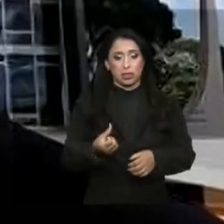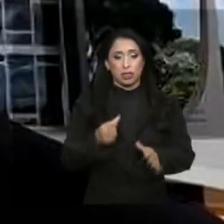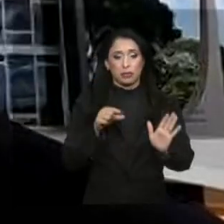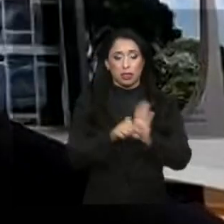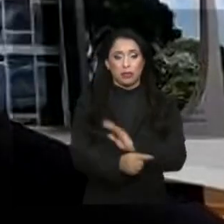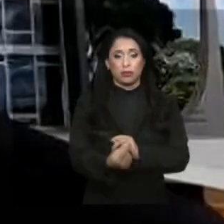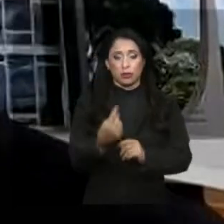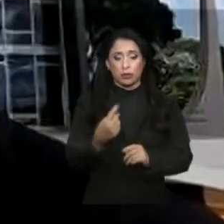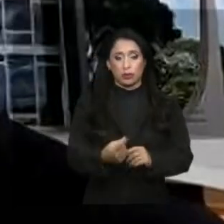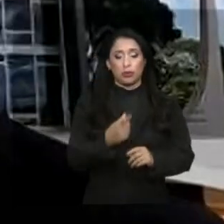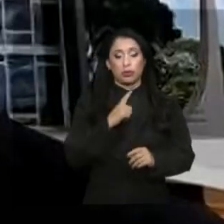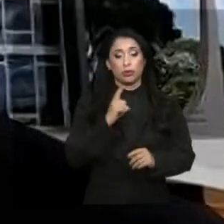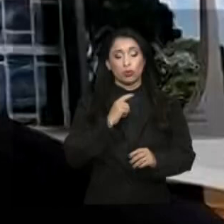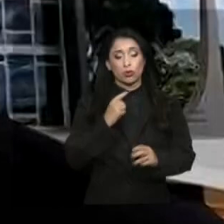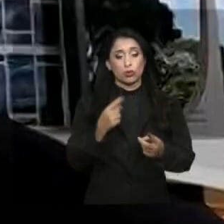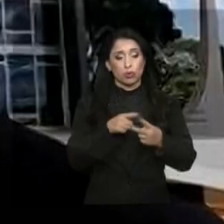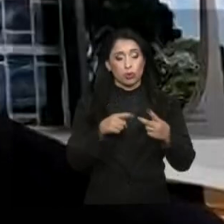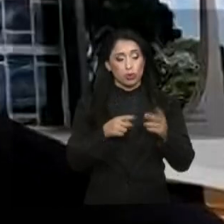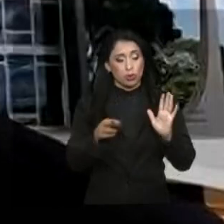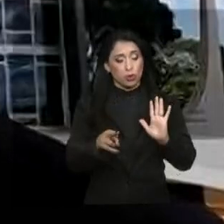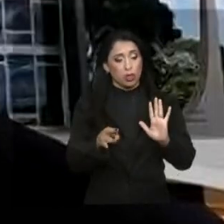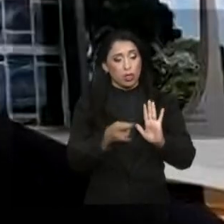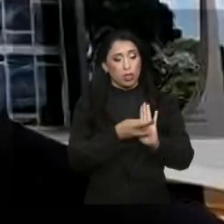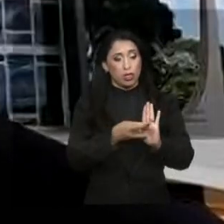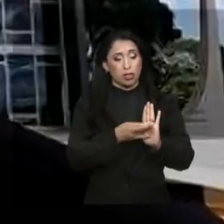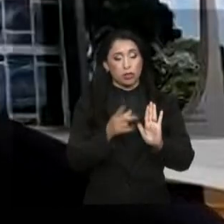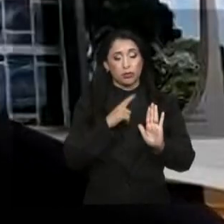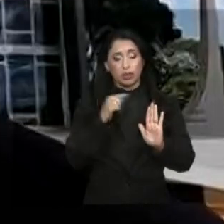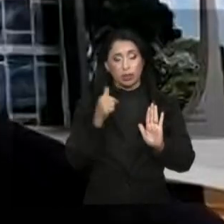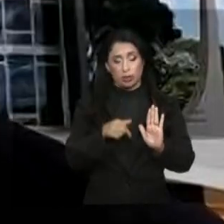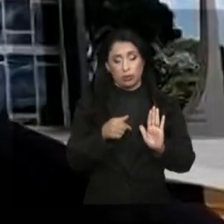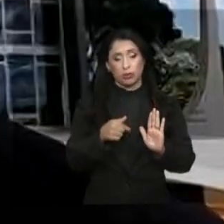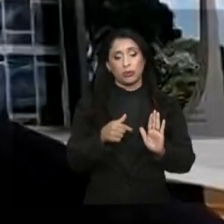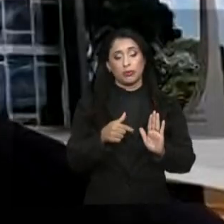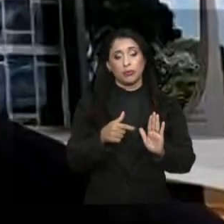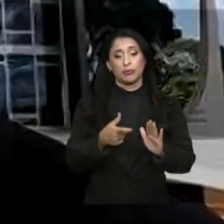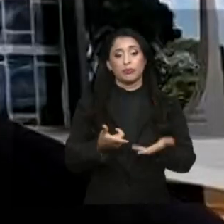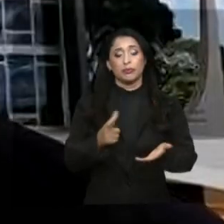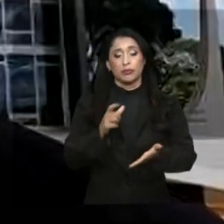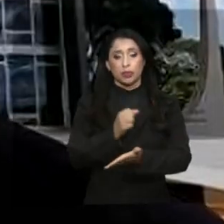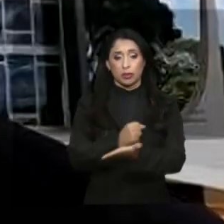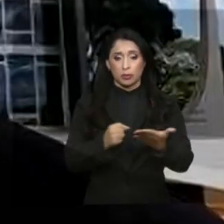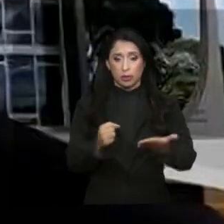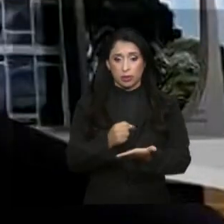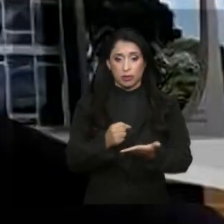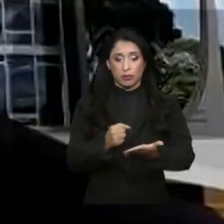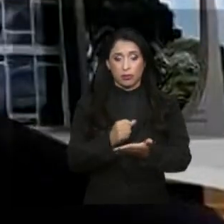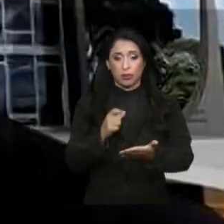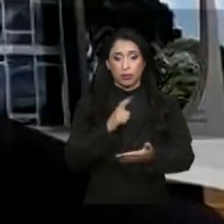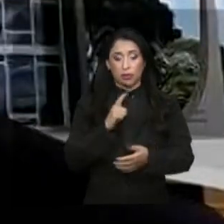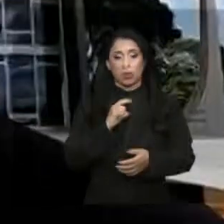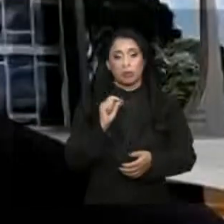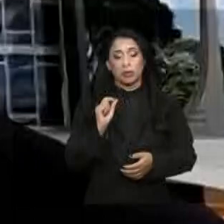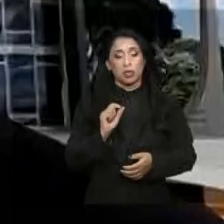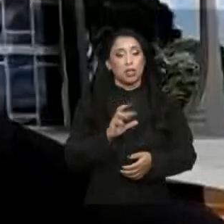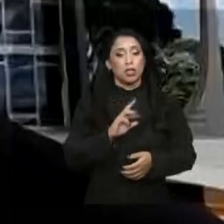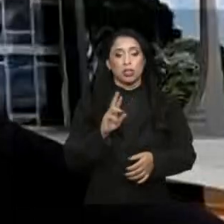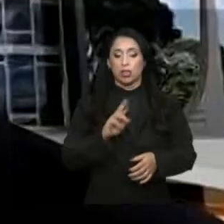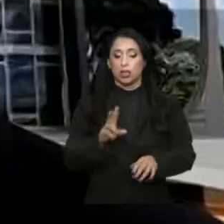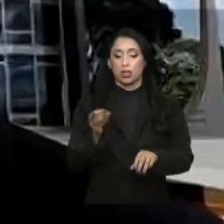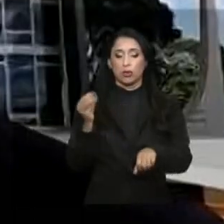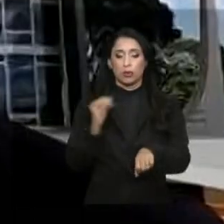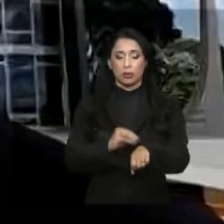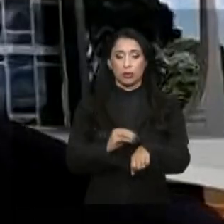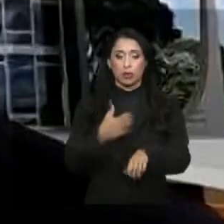150, parágrafo 3º, ambos do regimento interno do Supremo Tribunal Federal e do princípio fundamental da presunção de não